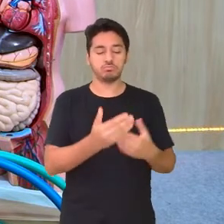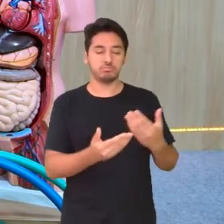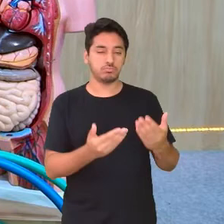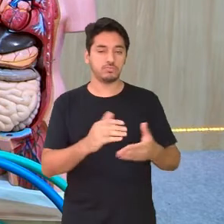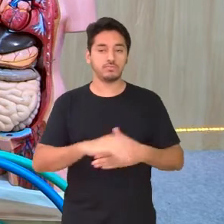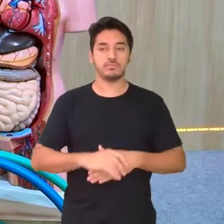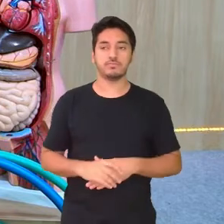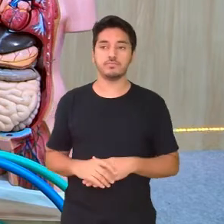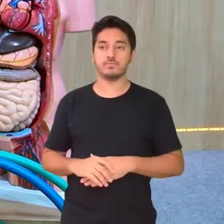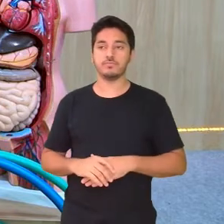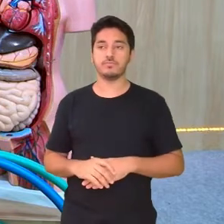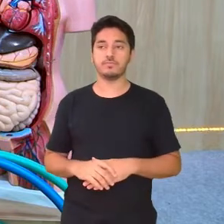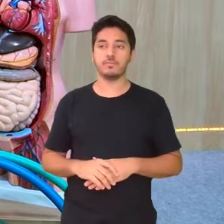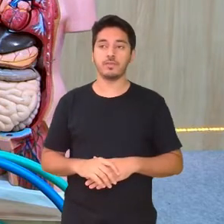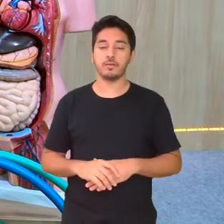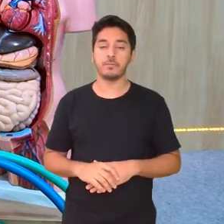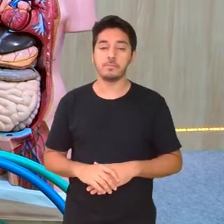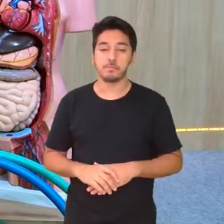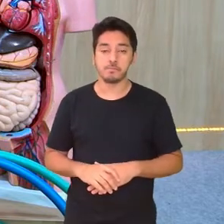significativa.